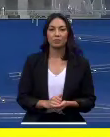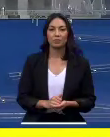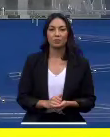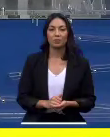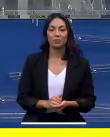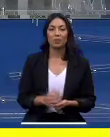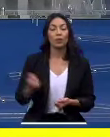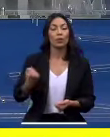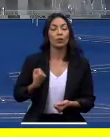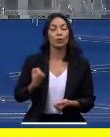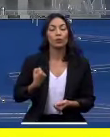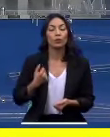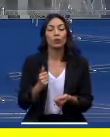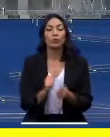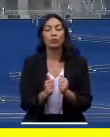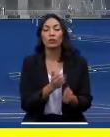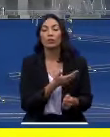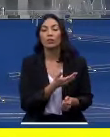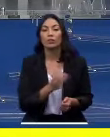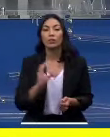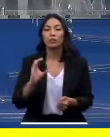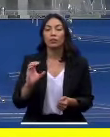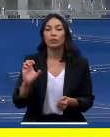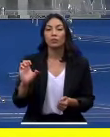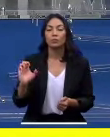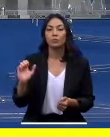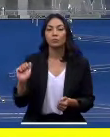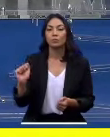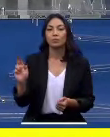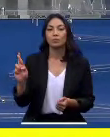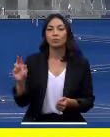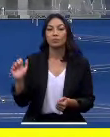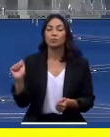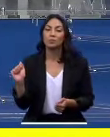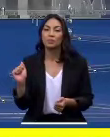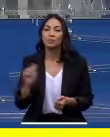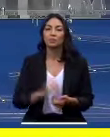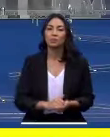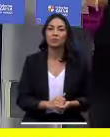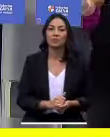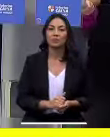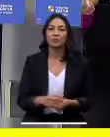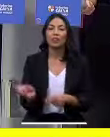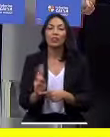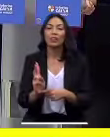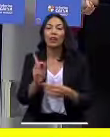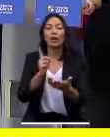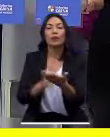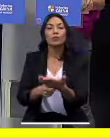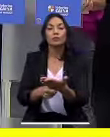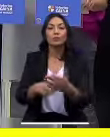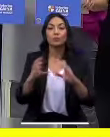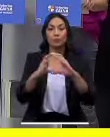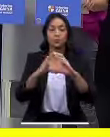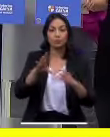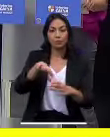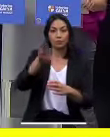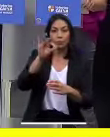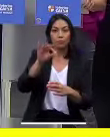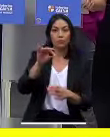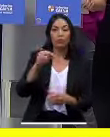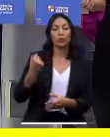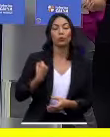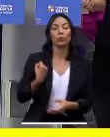Esse é o número referente ao Ceará do Ceará. As auditoras confirmam a bola 17